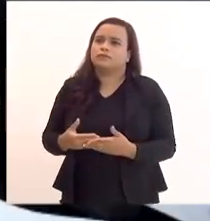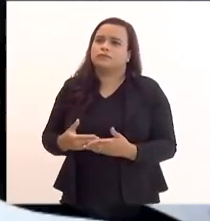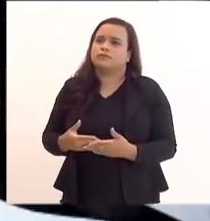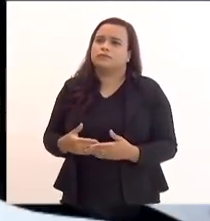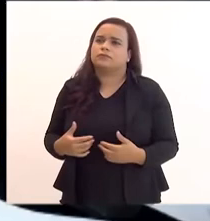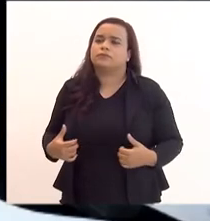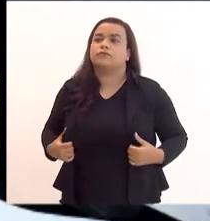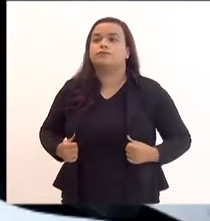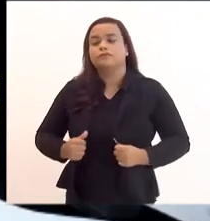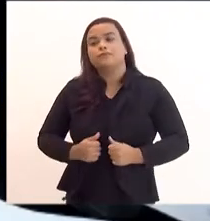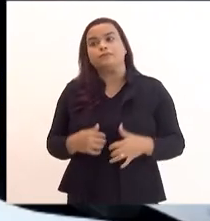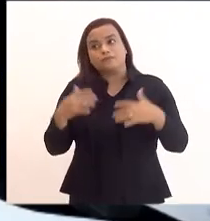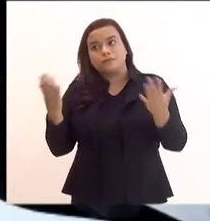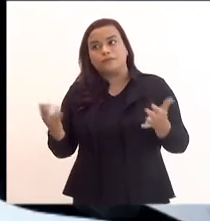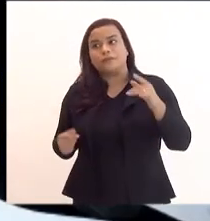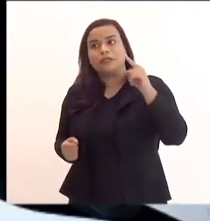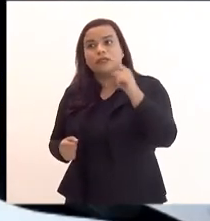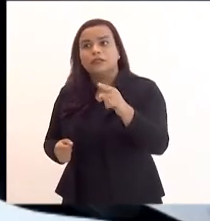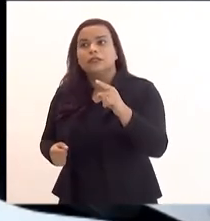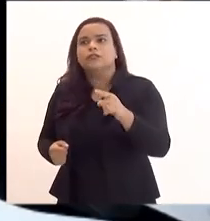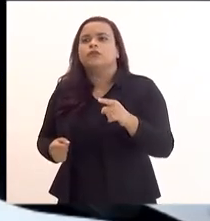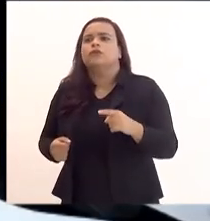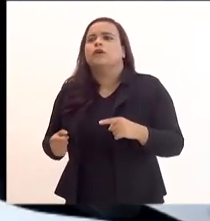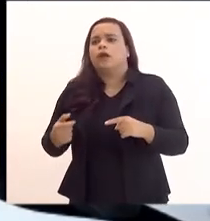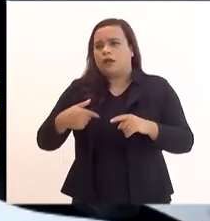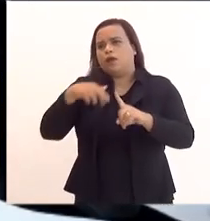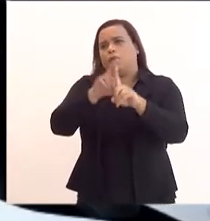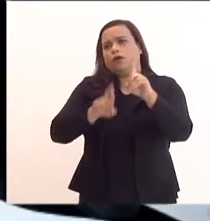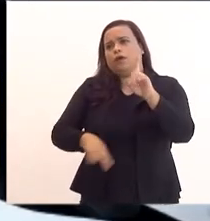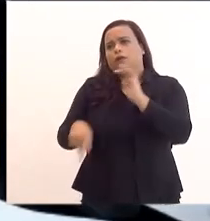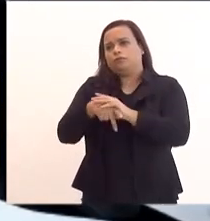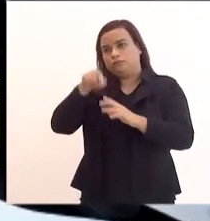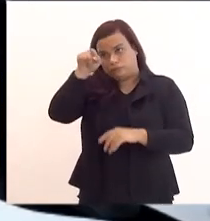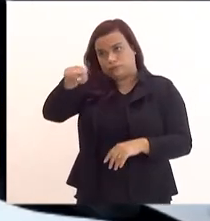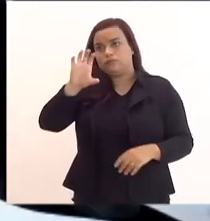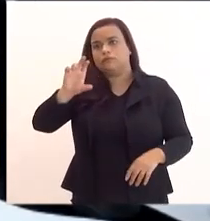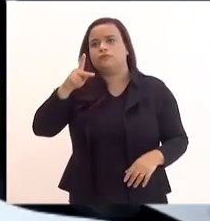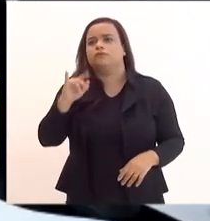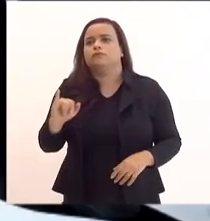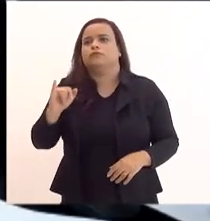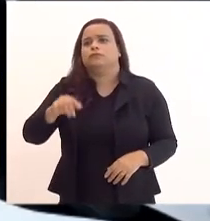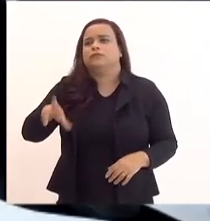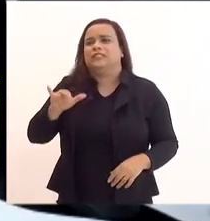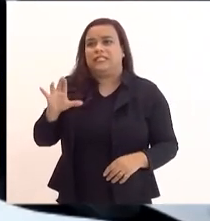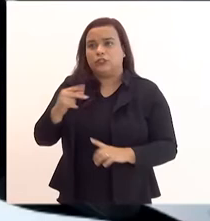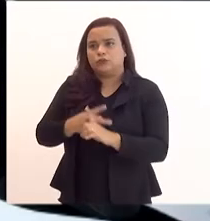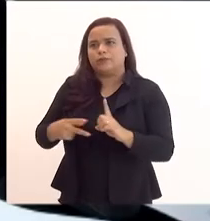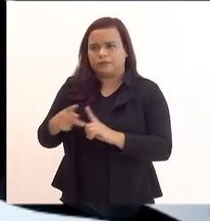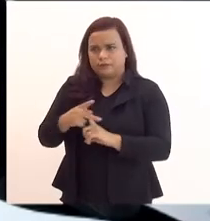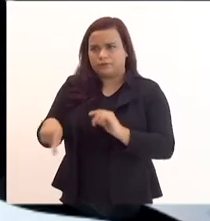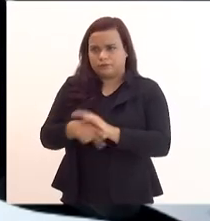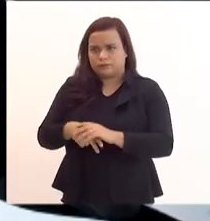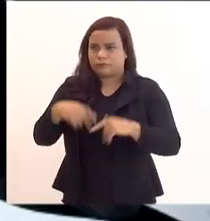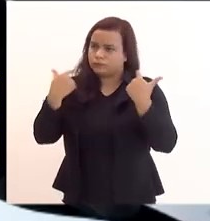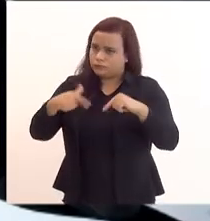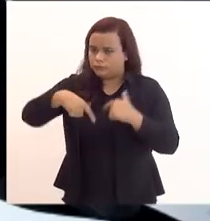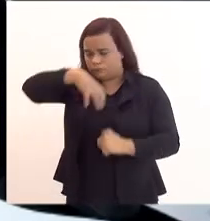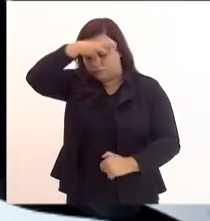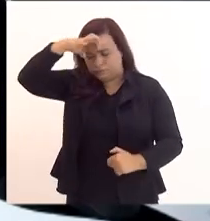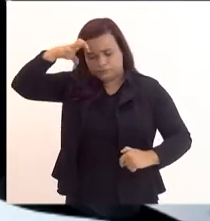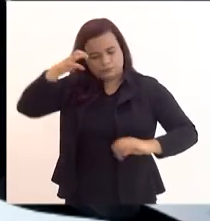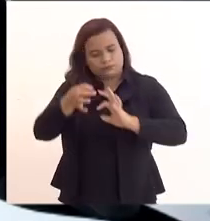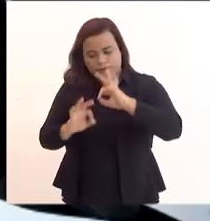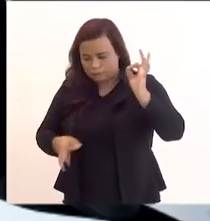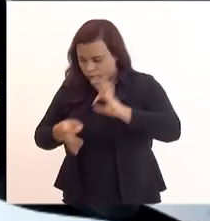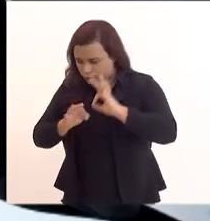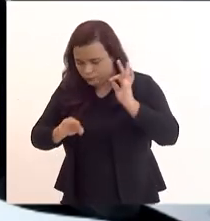deputado Márcio Pacheco, eu fui o relator dessa CPI no Rio Previdência. Um trabalho longuíssimo,